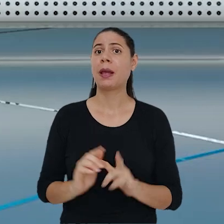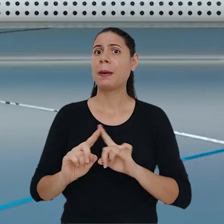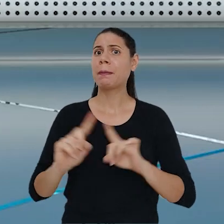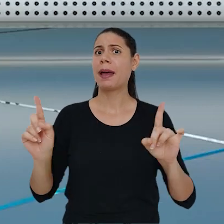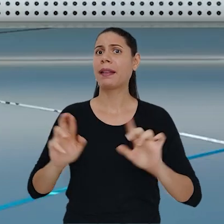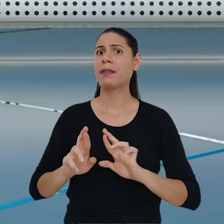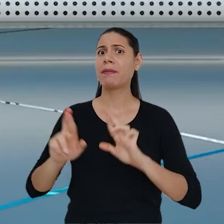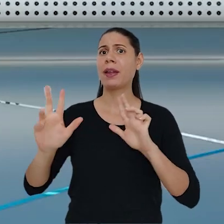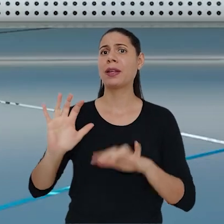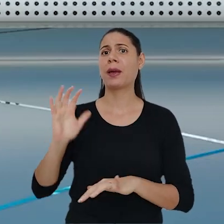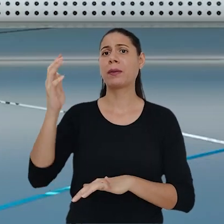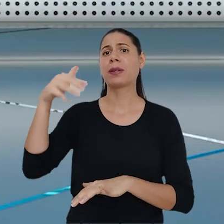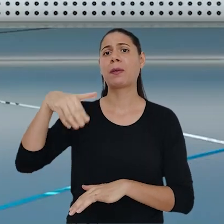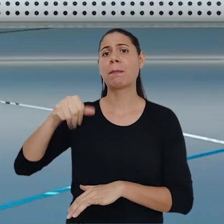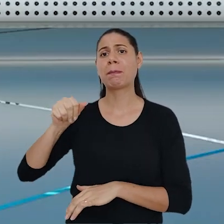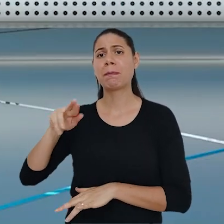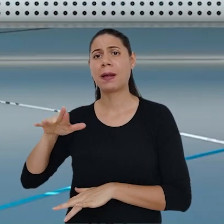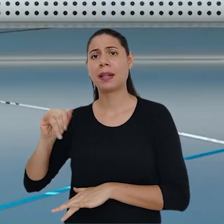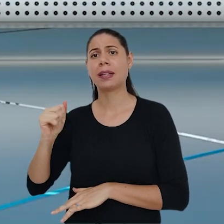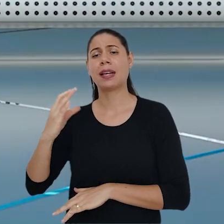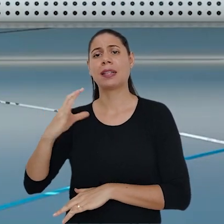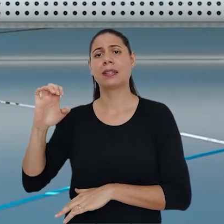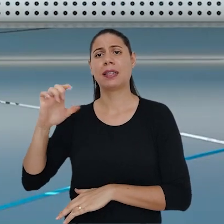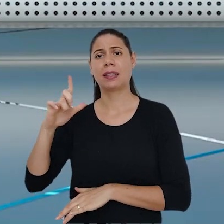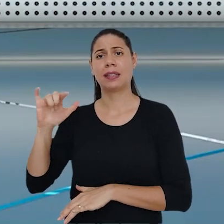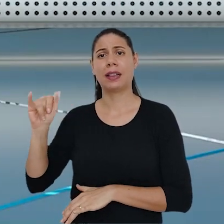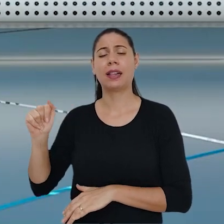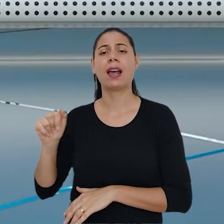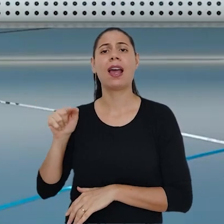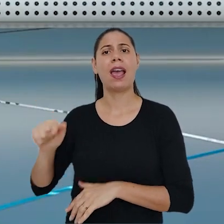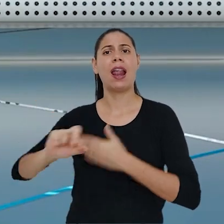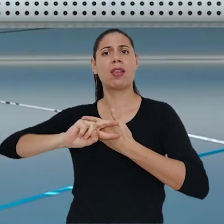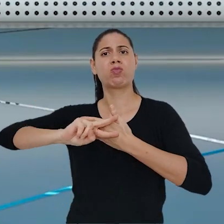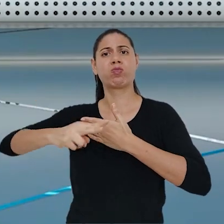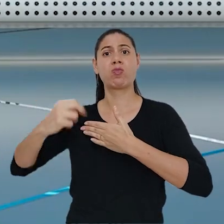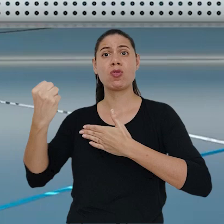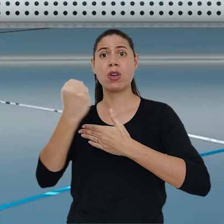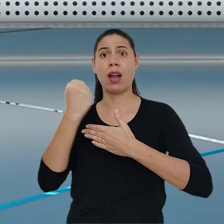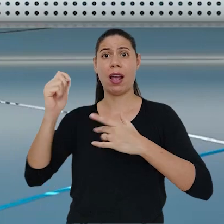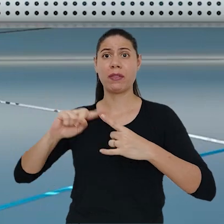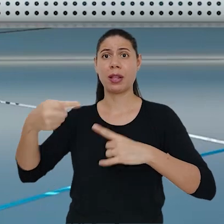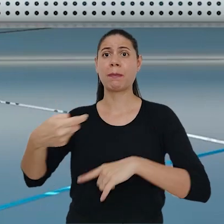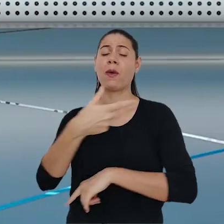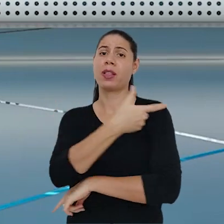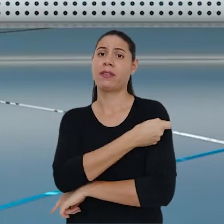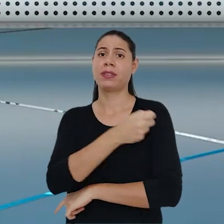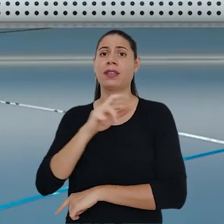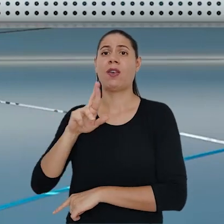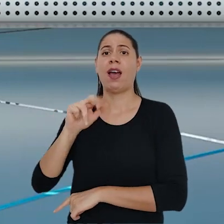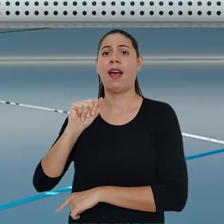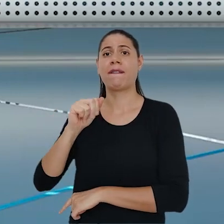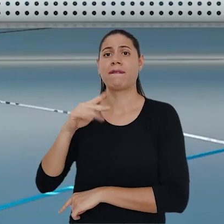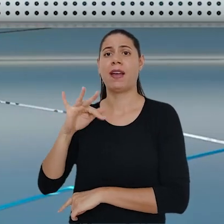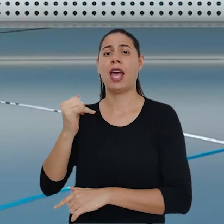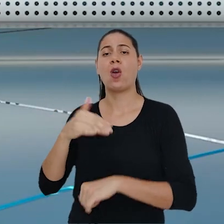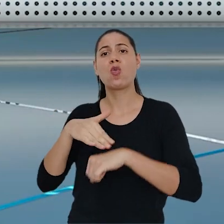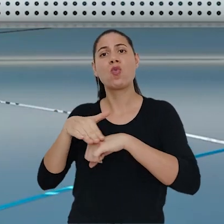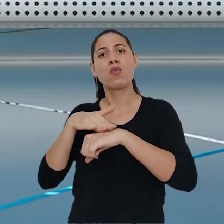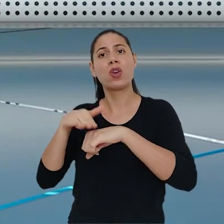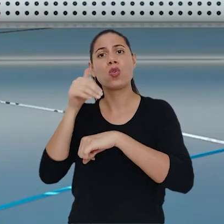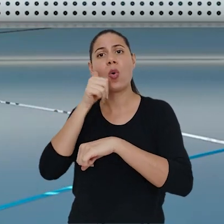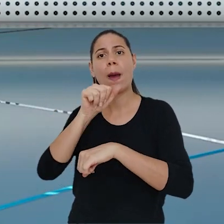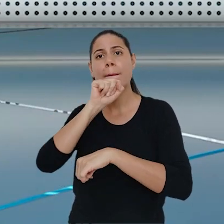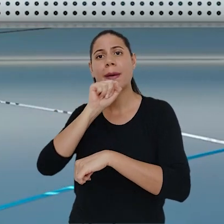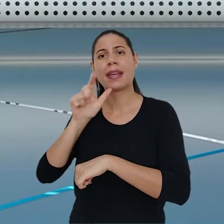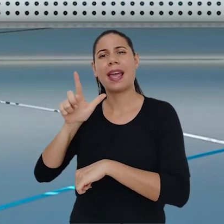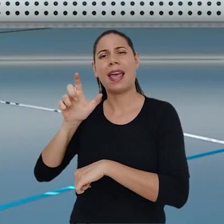Um quadro muito diferente do que ocorreu com Maria Cecília, que sofreu uma grave sequela pós-vacinal. Rafael Braga conversou com